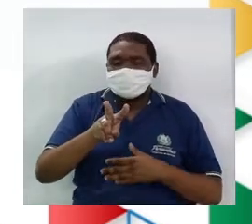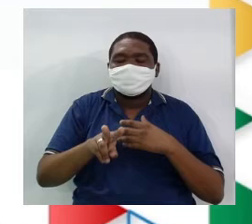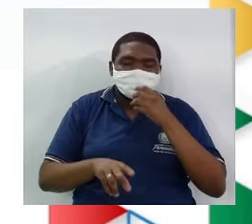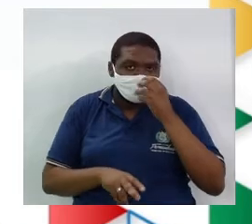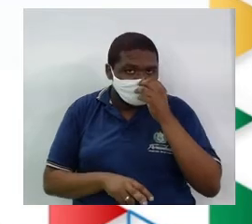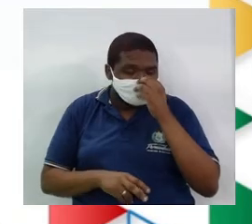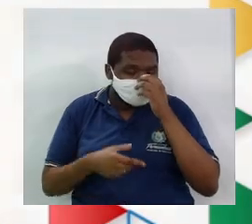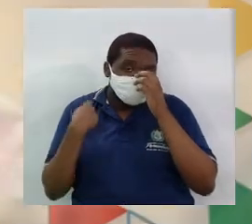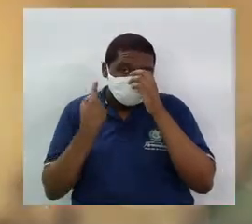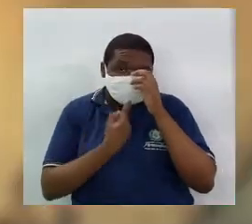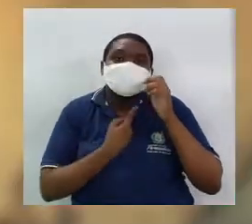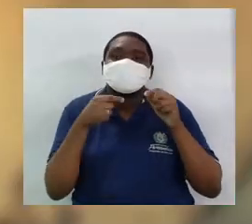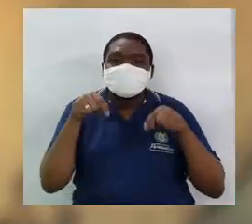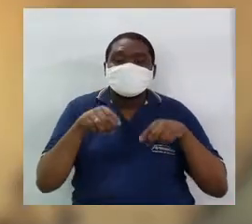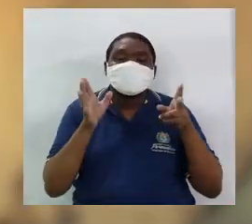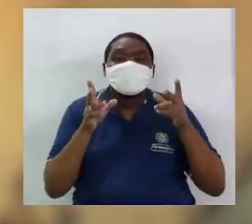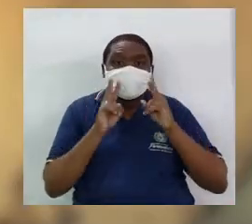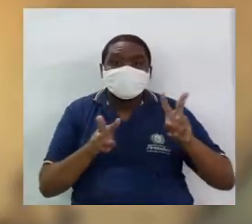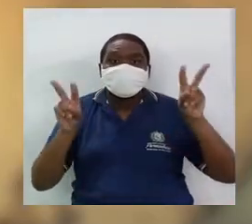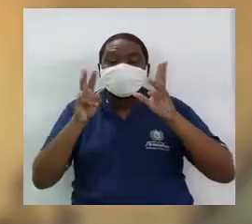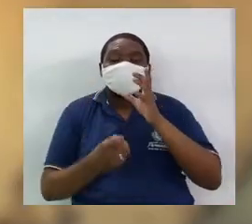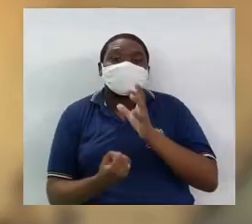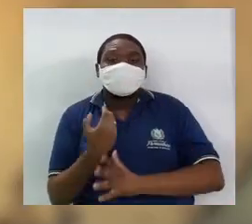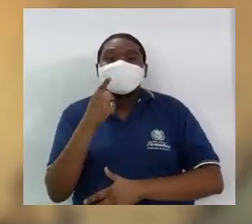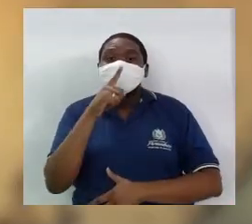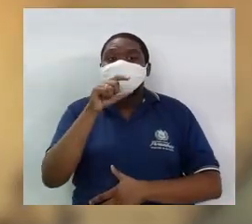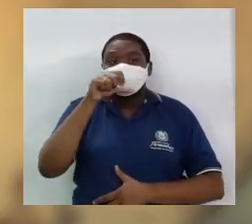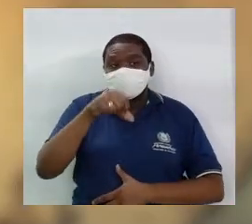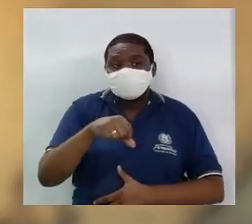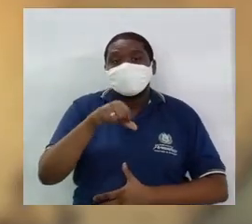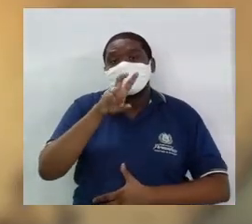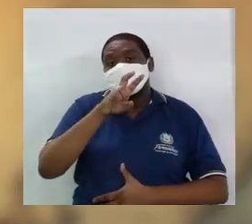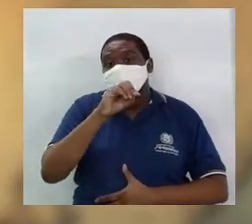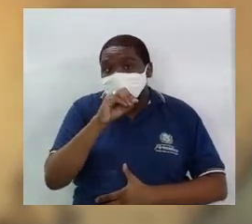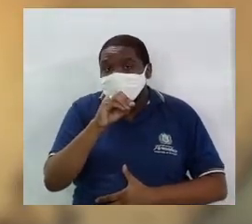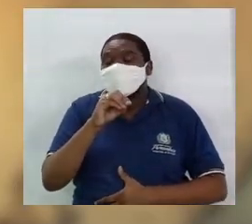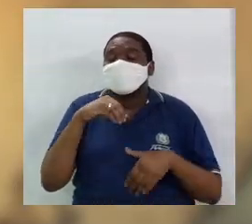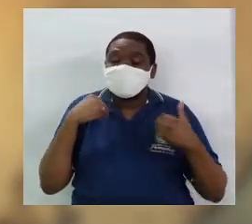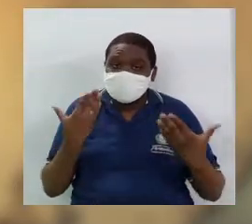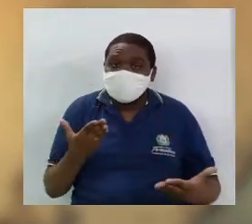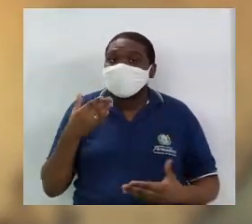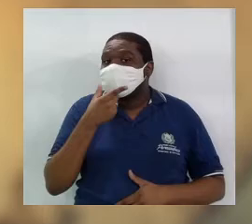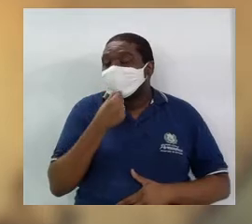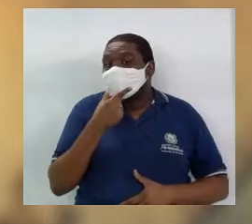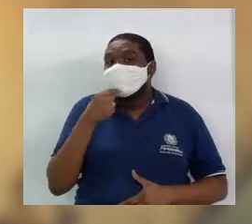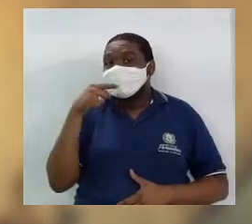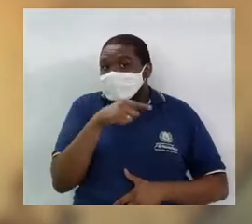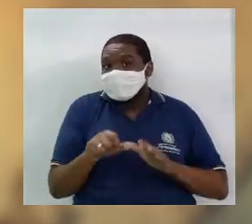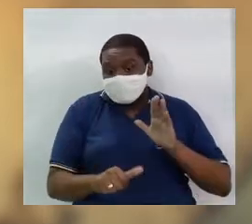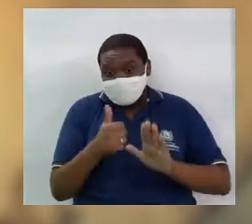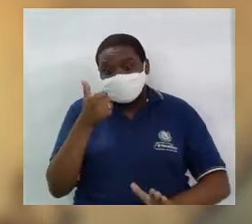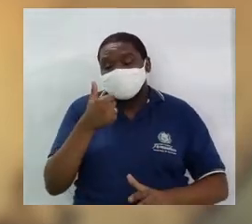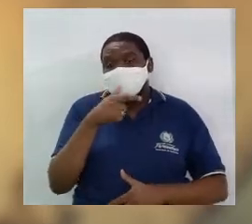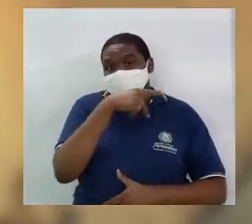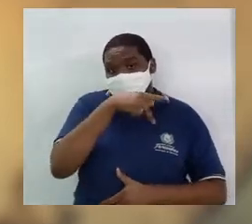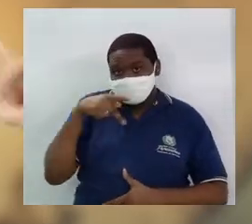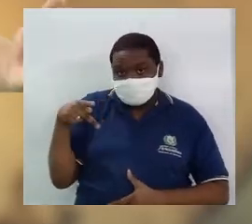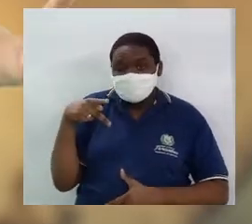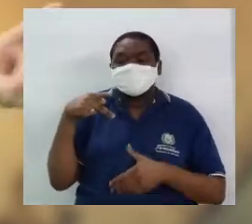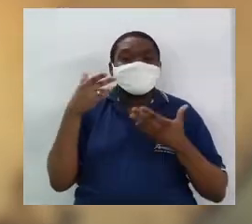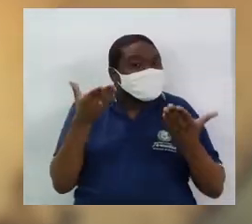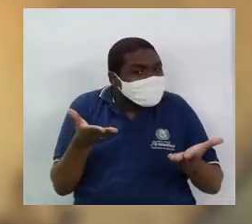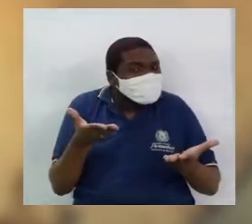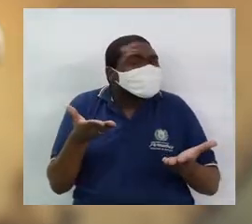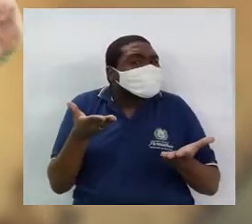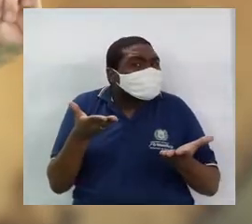LBV, que nós observamos que ela foi fundada em 1950, então ele foi o primeiro presidente. Isso